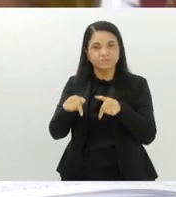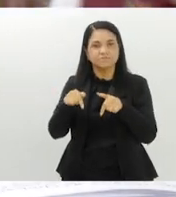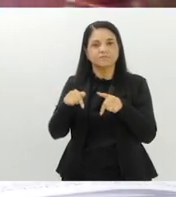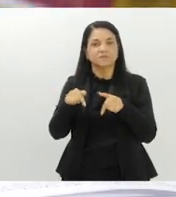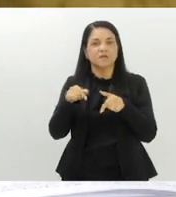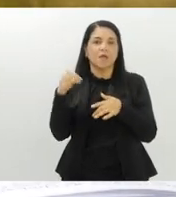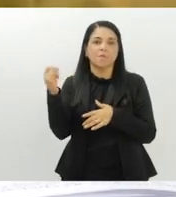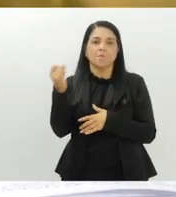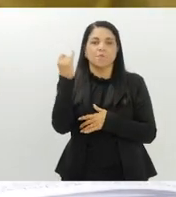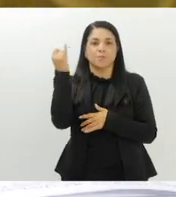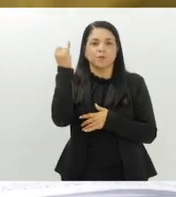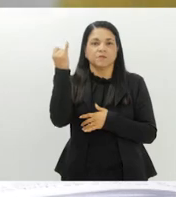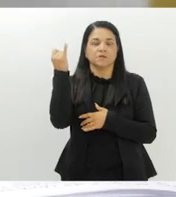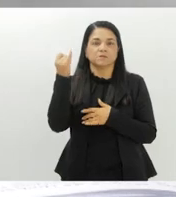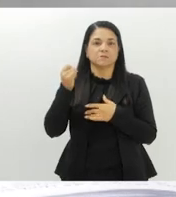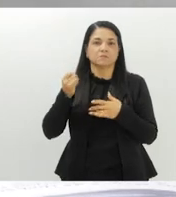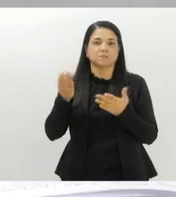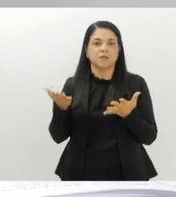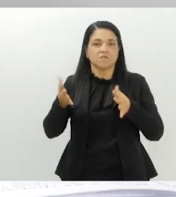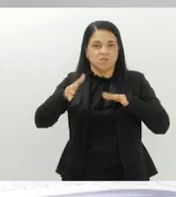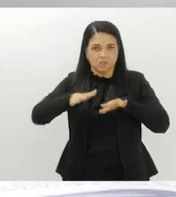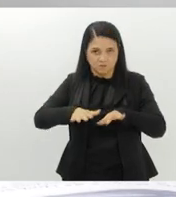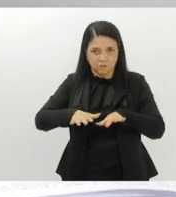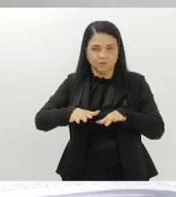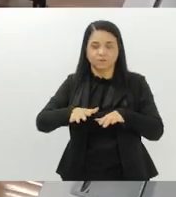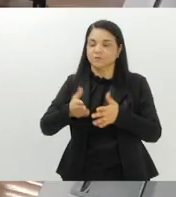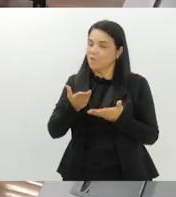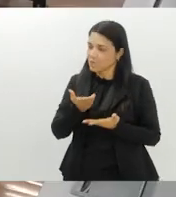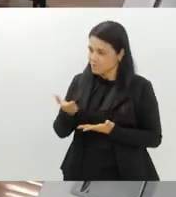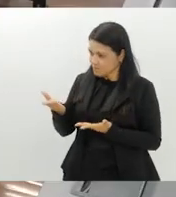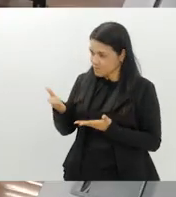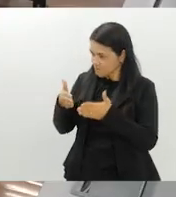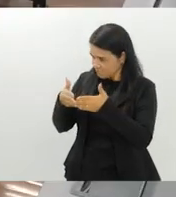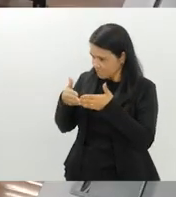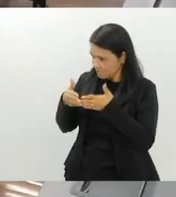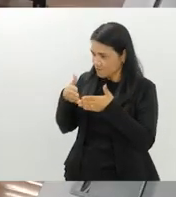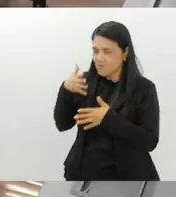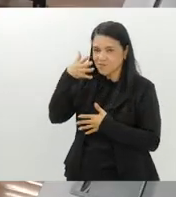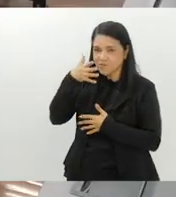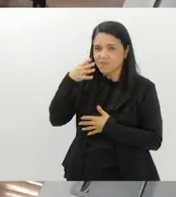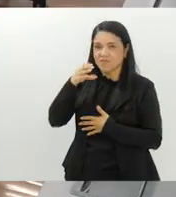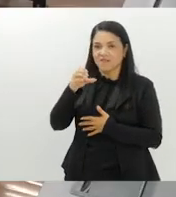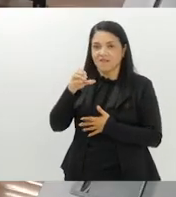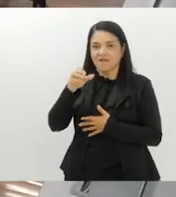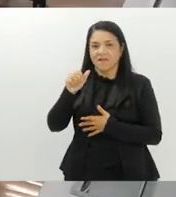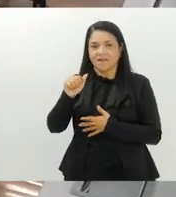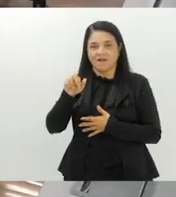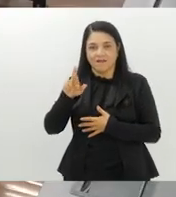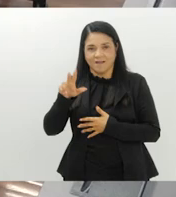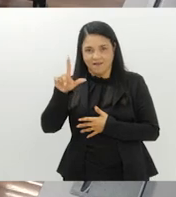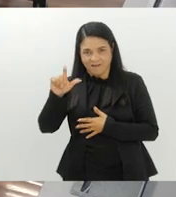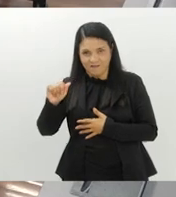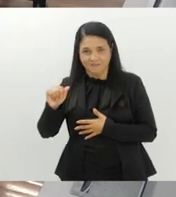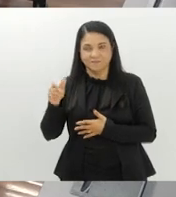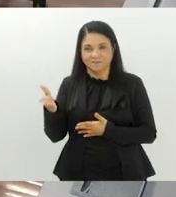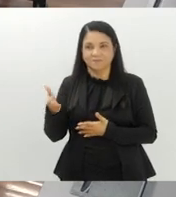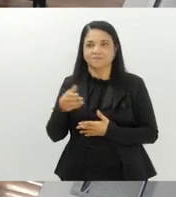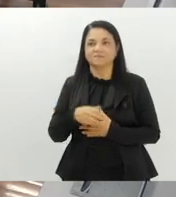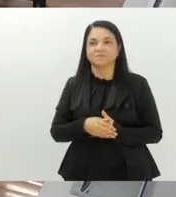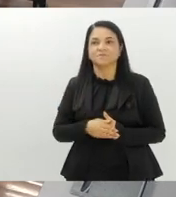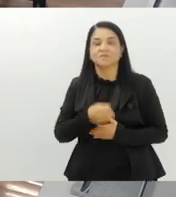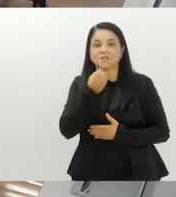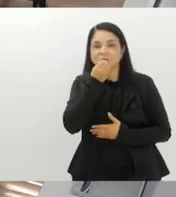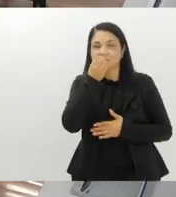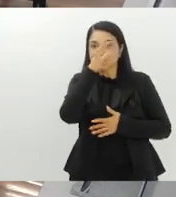a essa importância da inclusão. Por favor, Carla, a palavra é sua. Boa